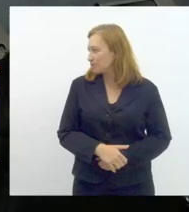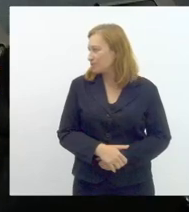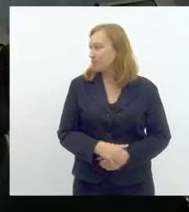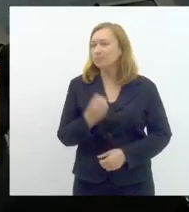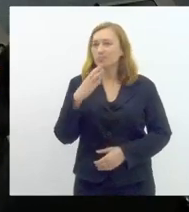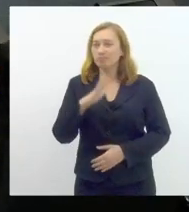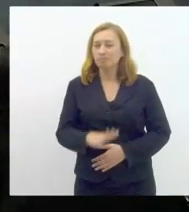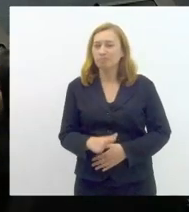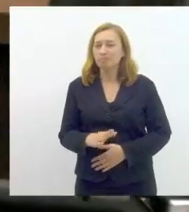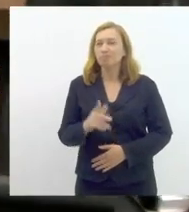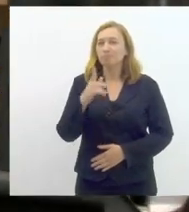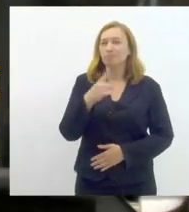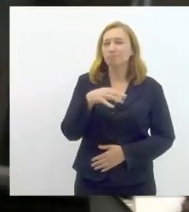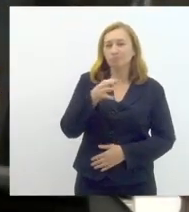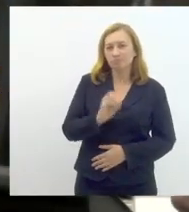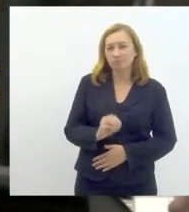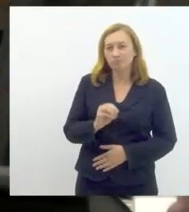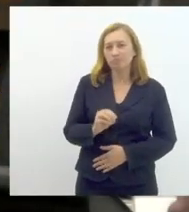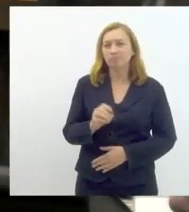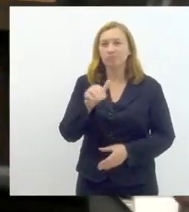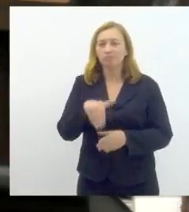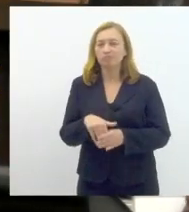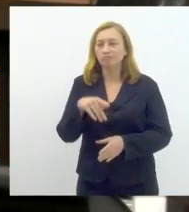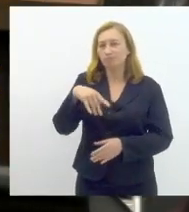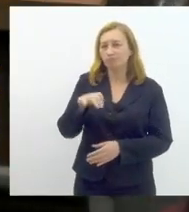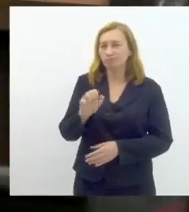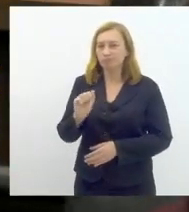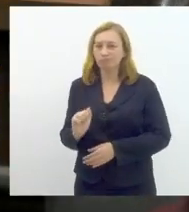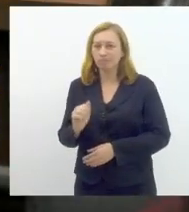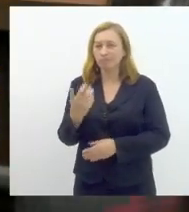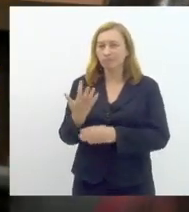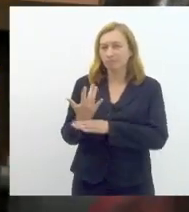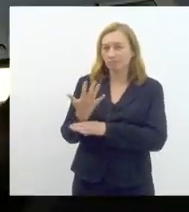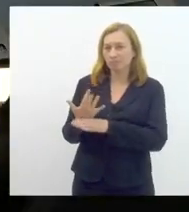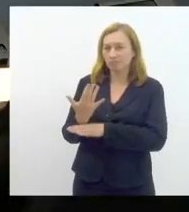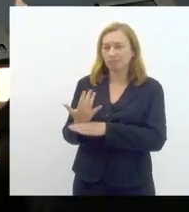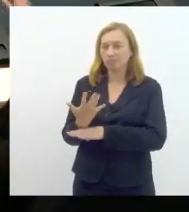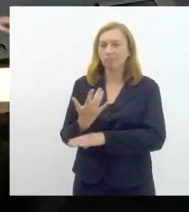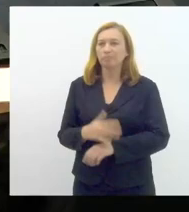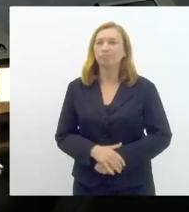Boa tarde, Pedro Gabriel, vou votar na Milena Vitória de Duque de Caxias.